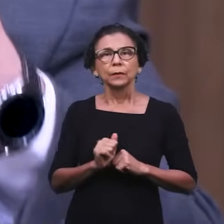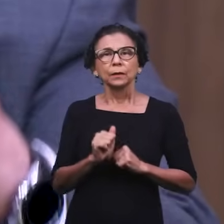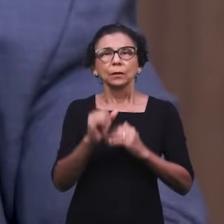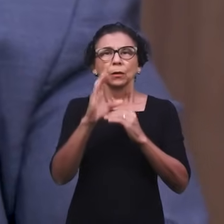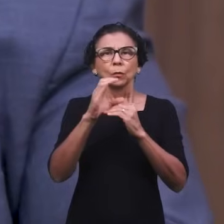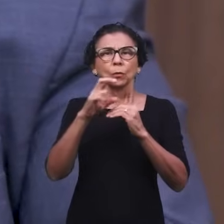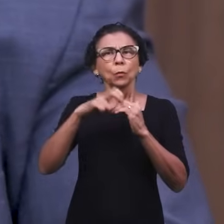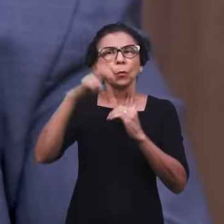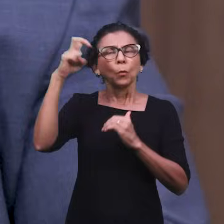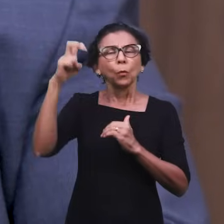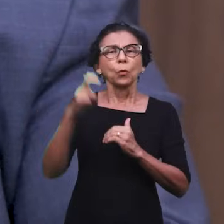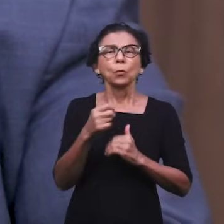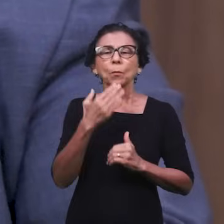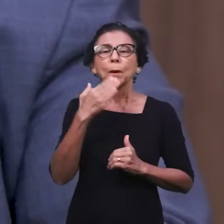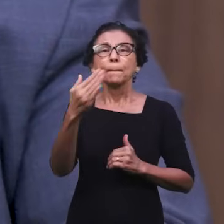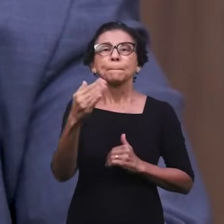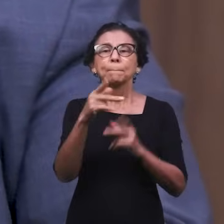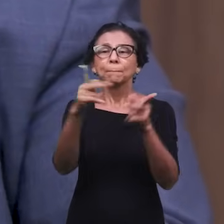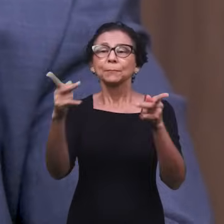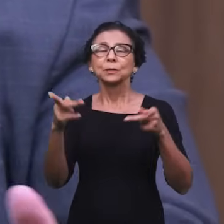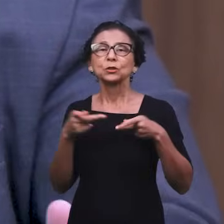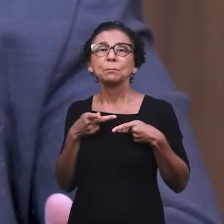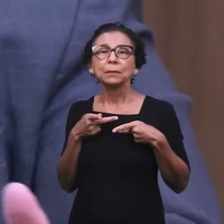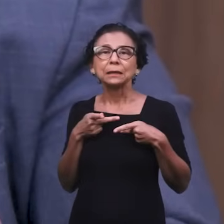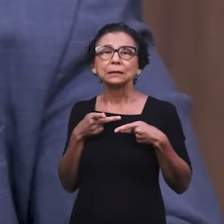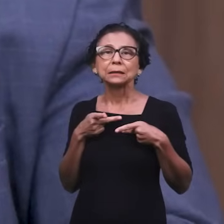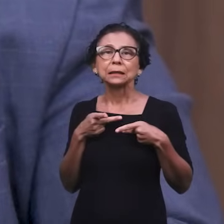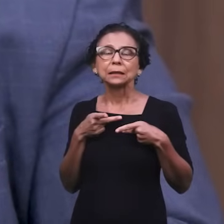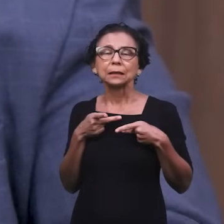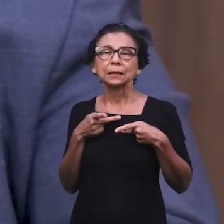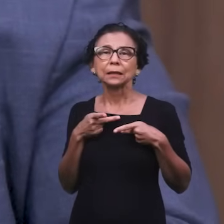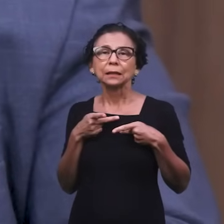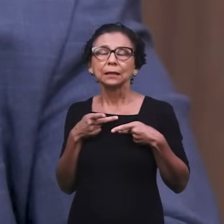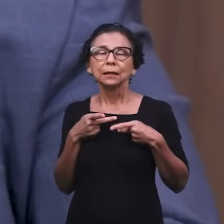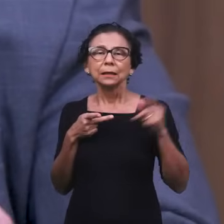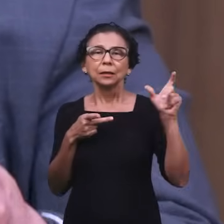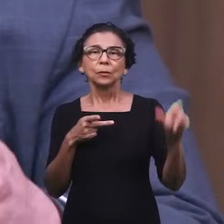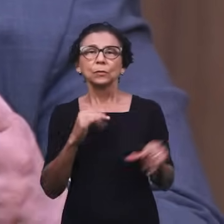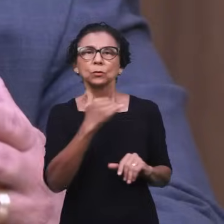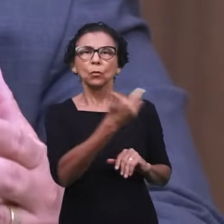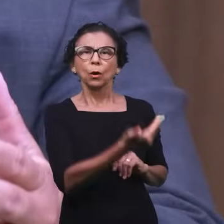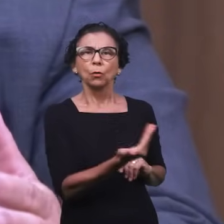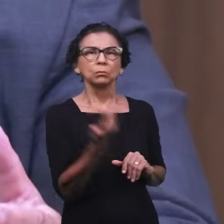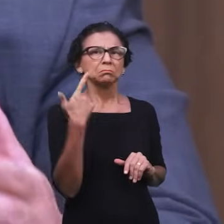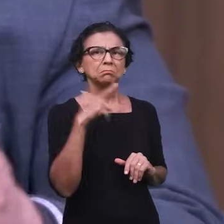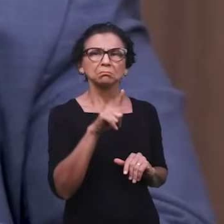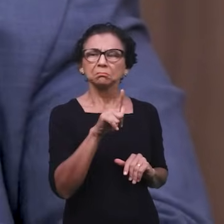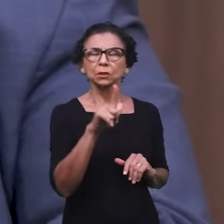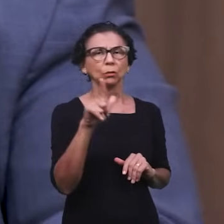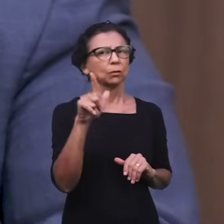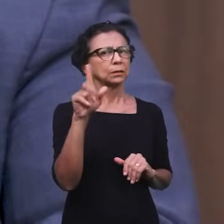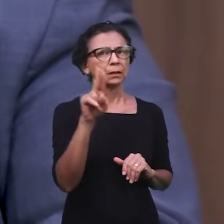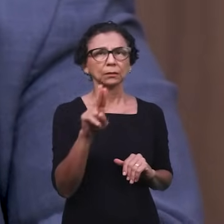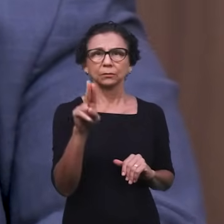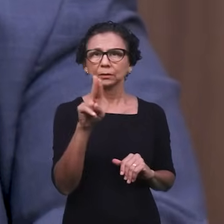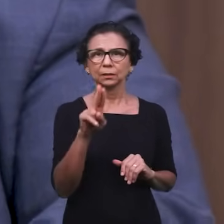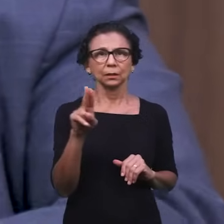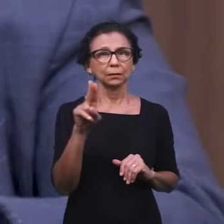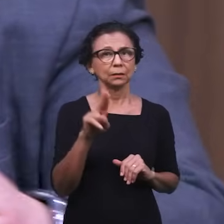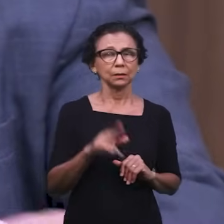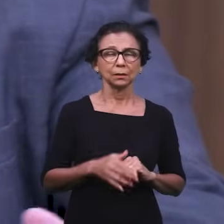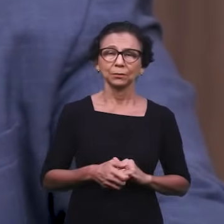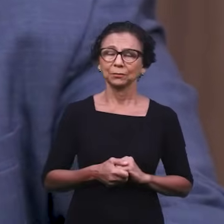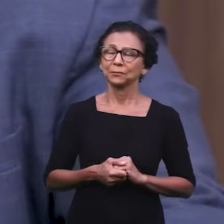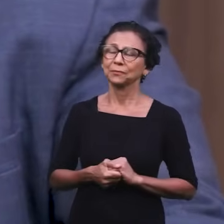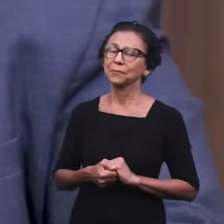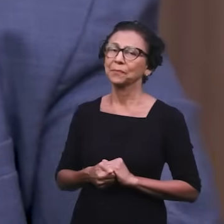outro lado não consegue diferenciar. Então, a evolução veio nisso, veio na naturalidade. A máquina está um pouco mais natural do